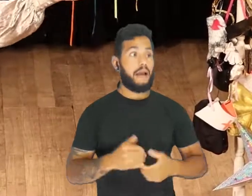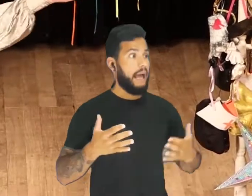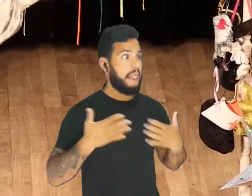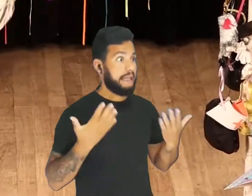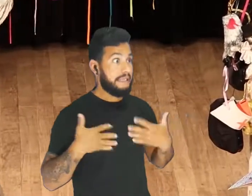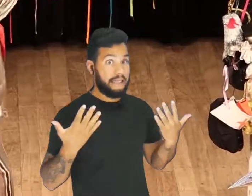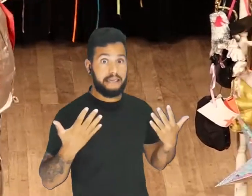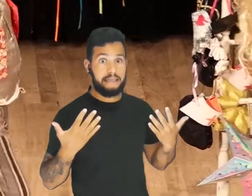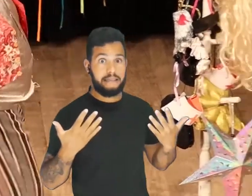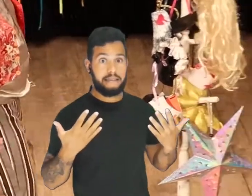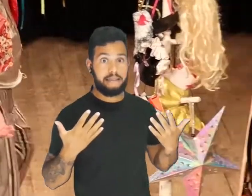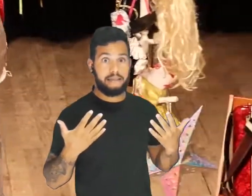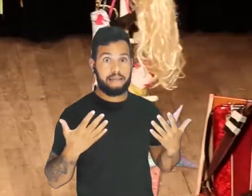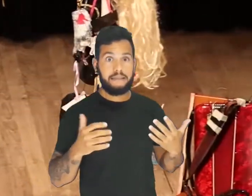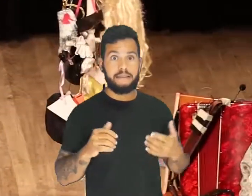três.